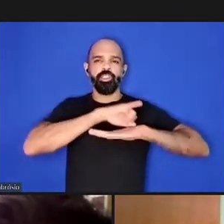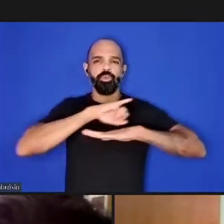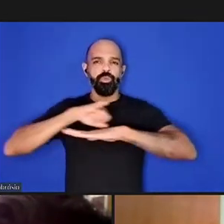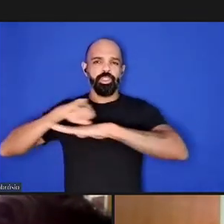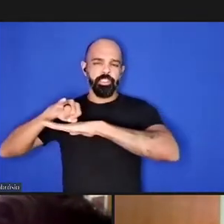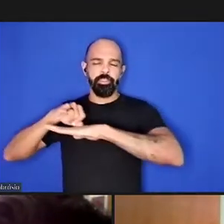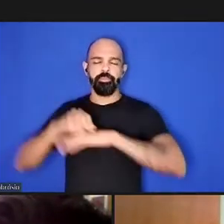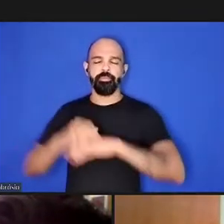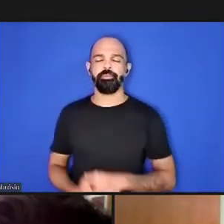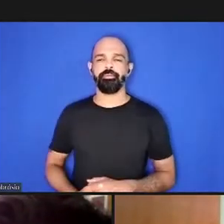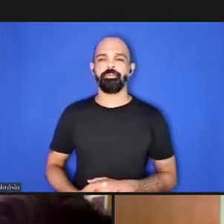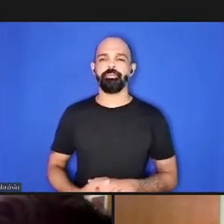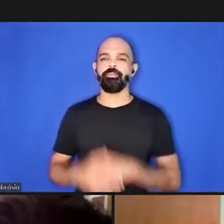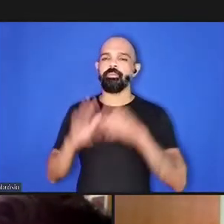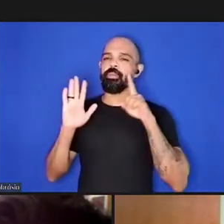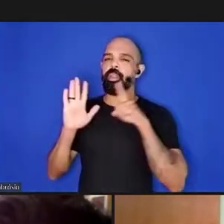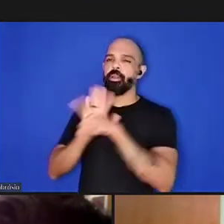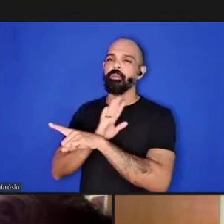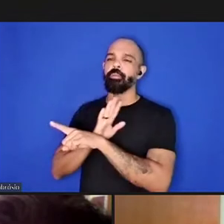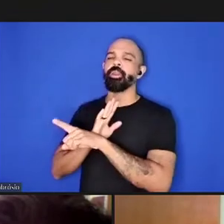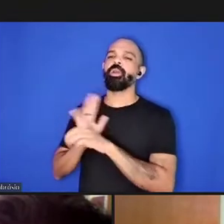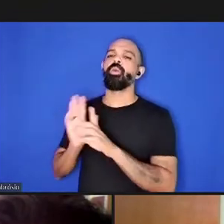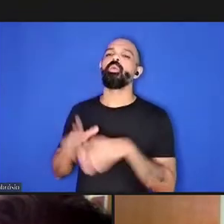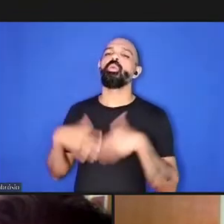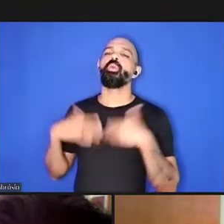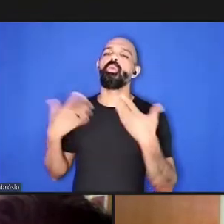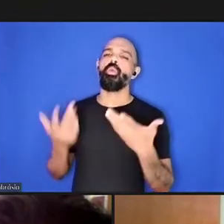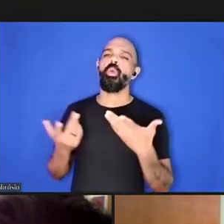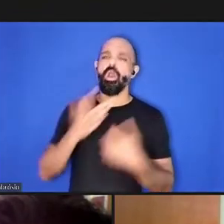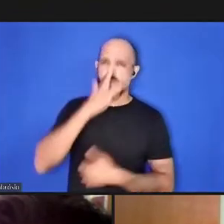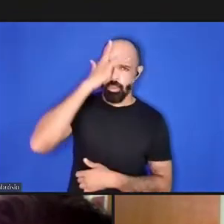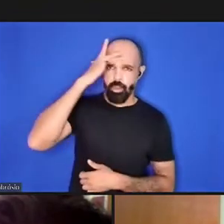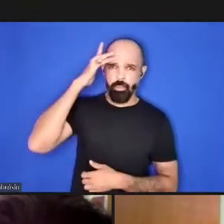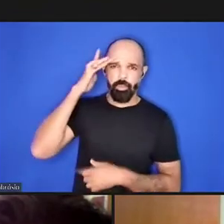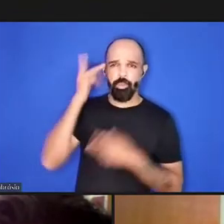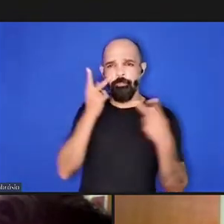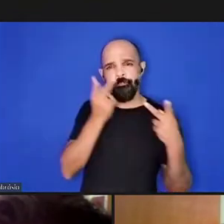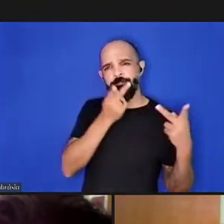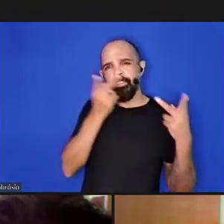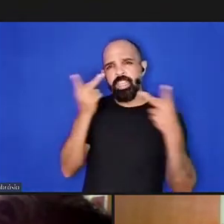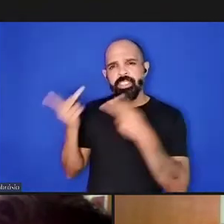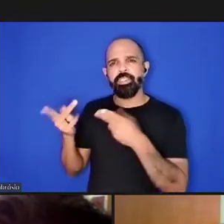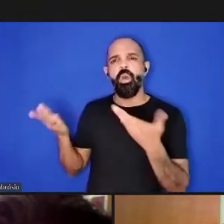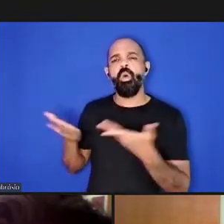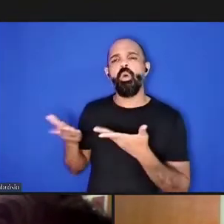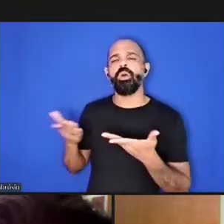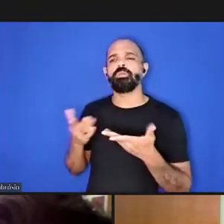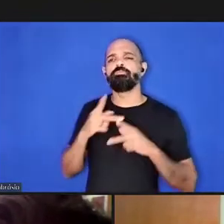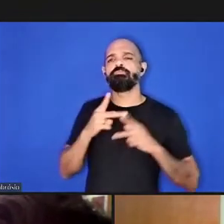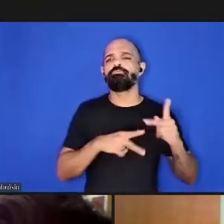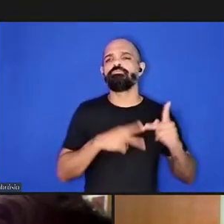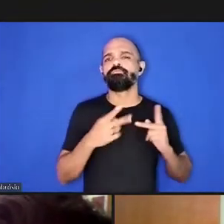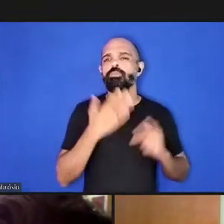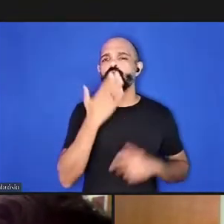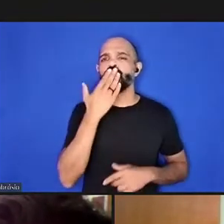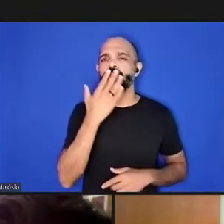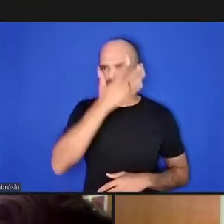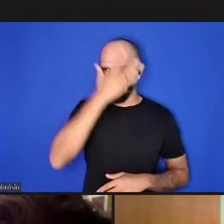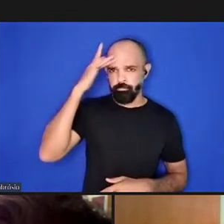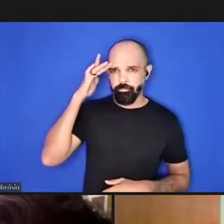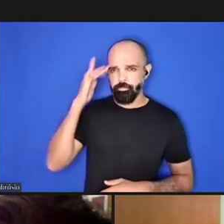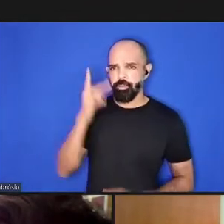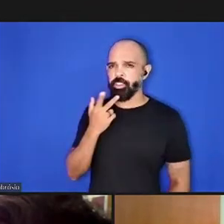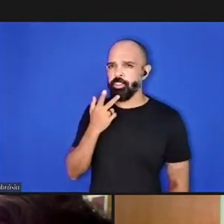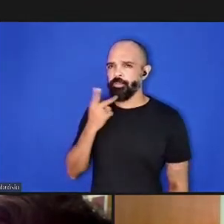está perguntando qual é o público que visita essas coleções hoje. Você falou um